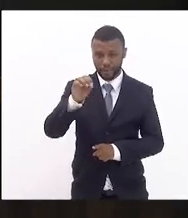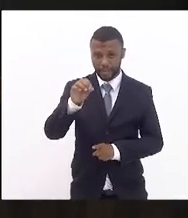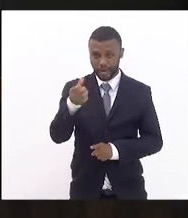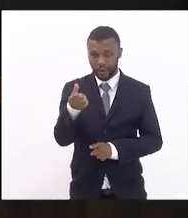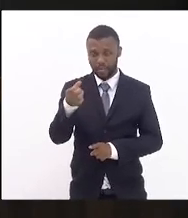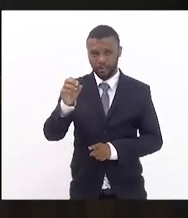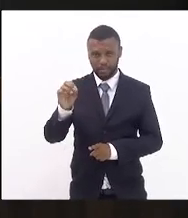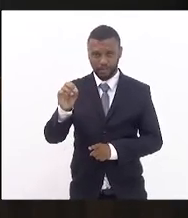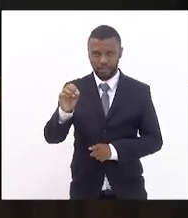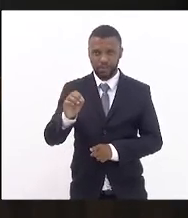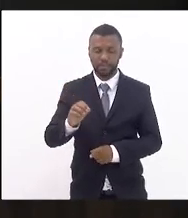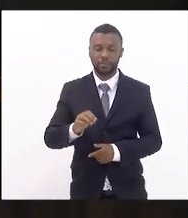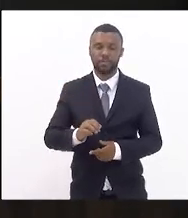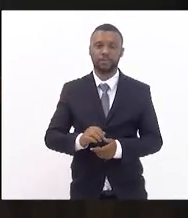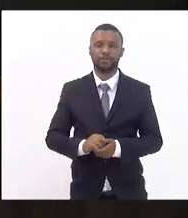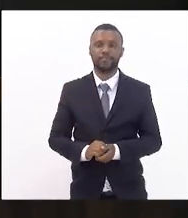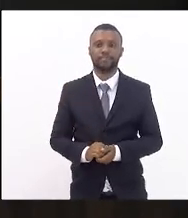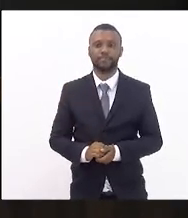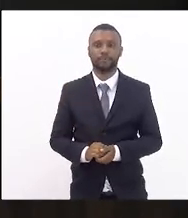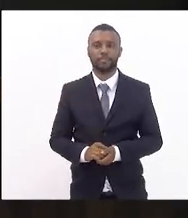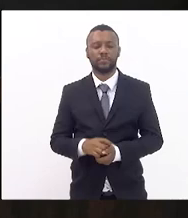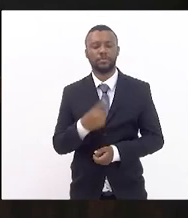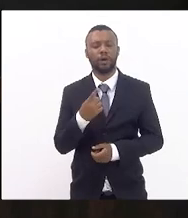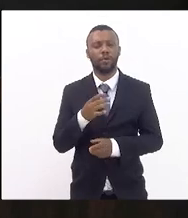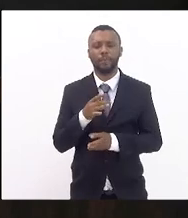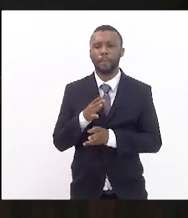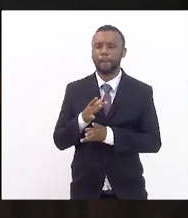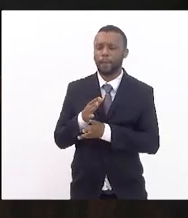Não tenho dúvida. Nós fizemos uma conta,